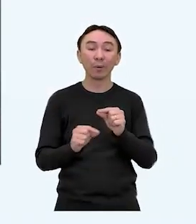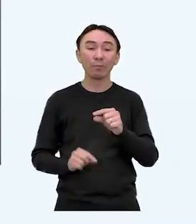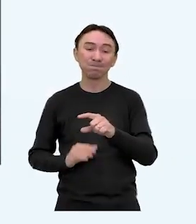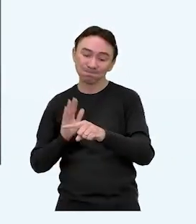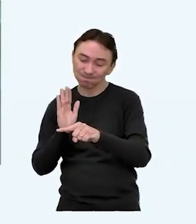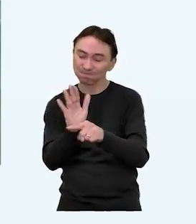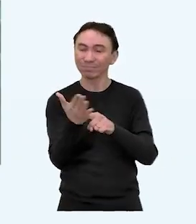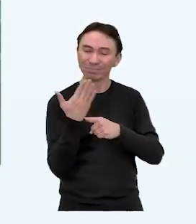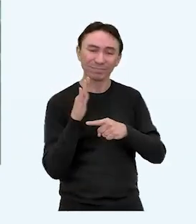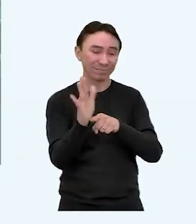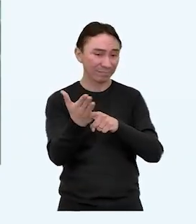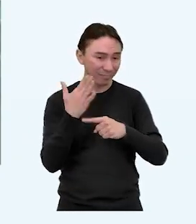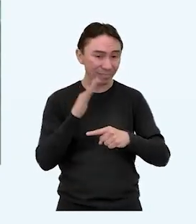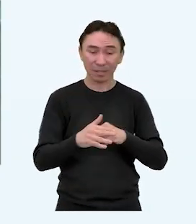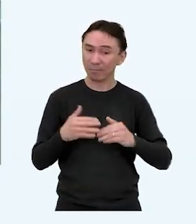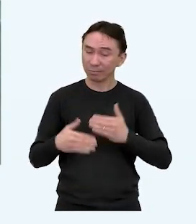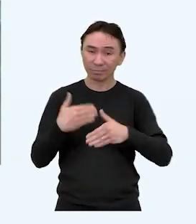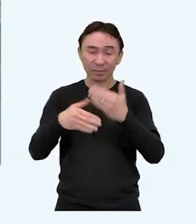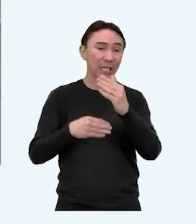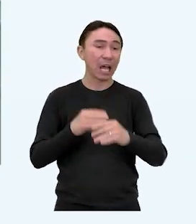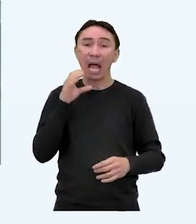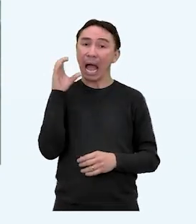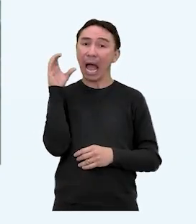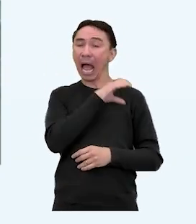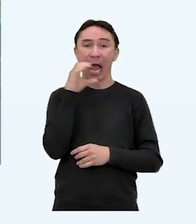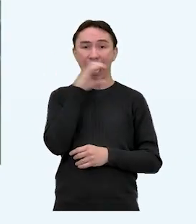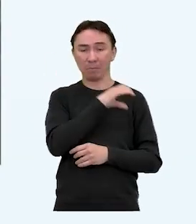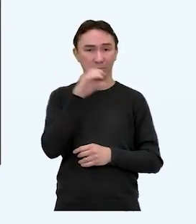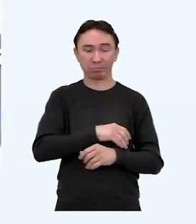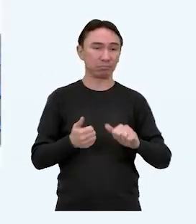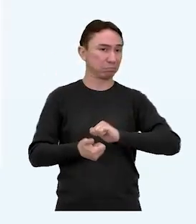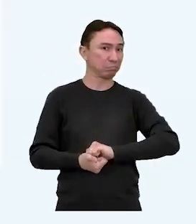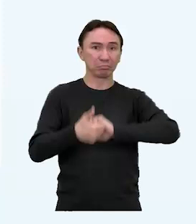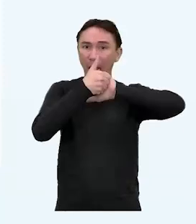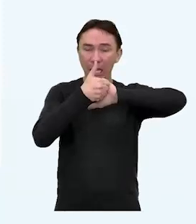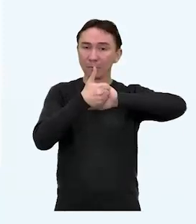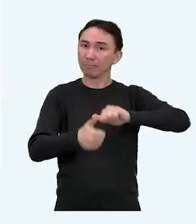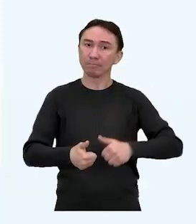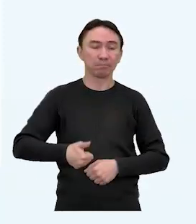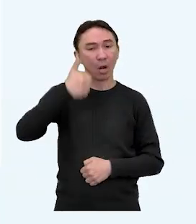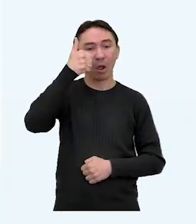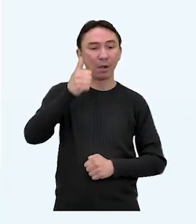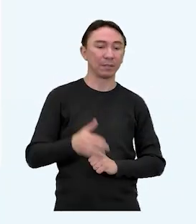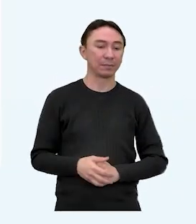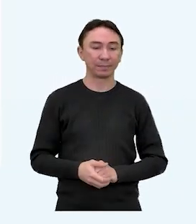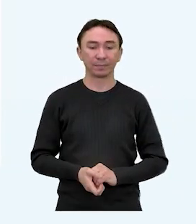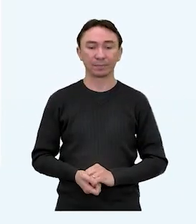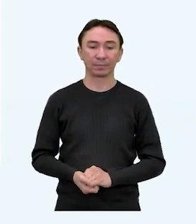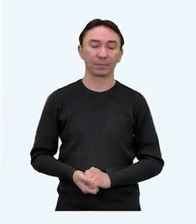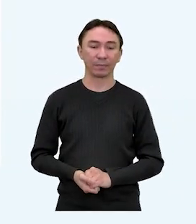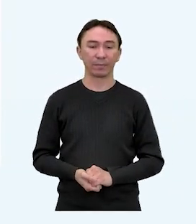possa acontecer de uma maneira mais rápida, mais eficaz e com melhor qualidade.